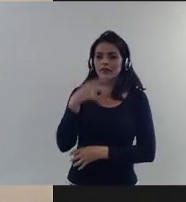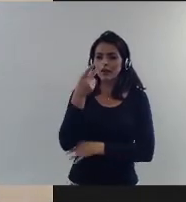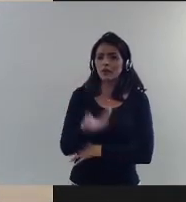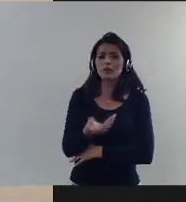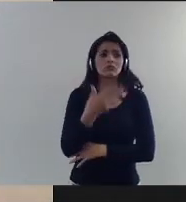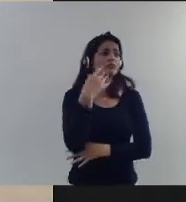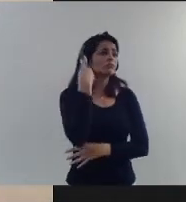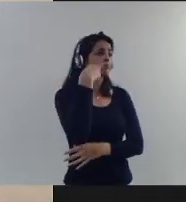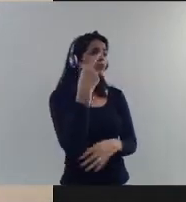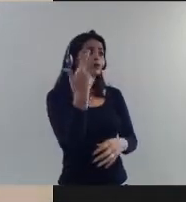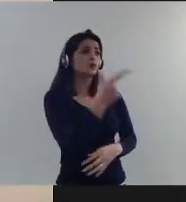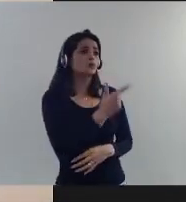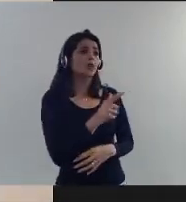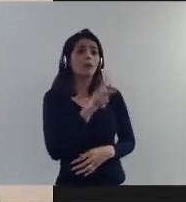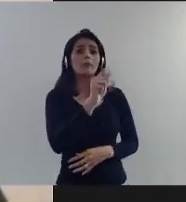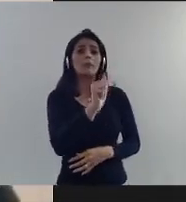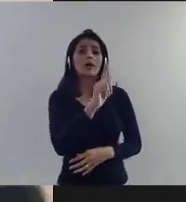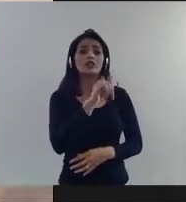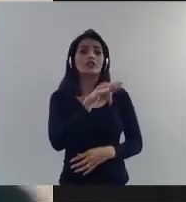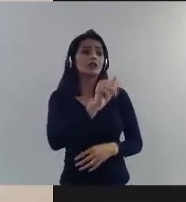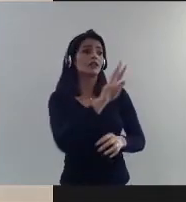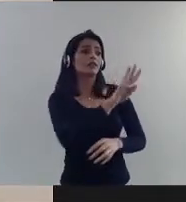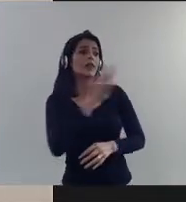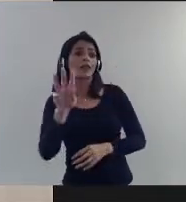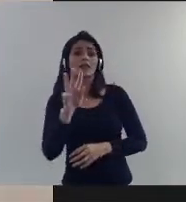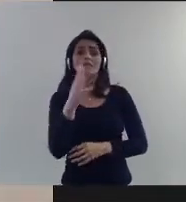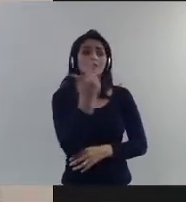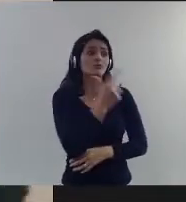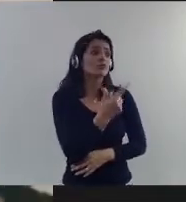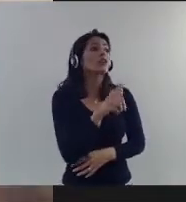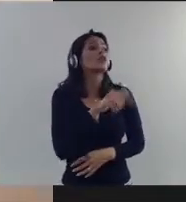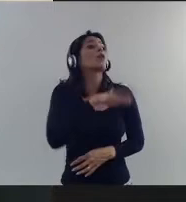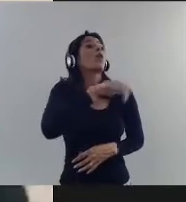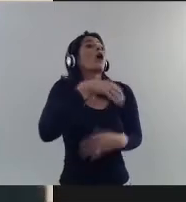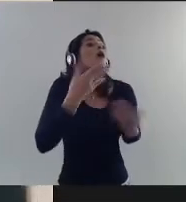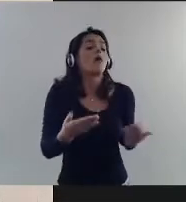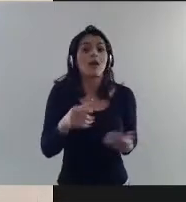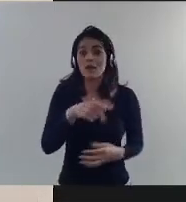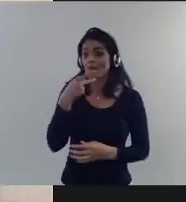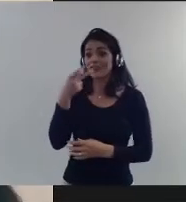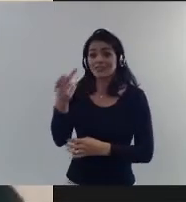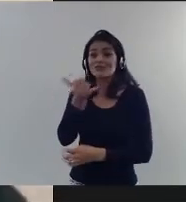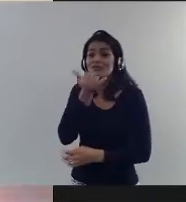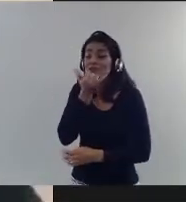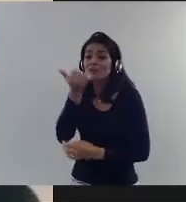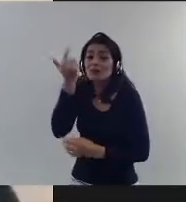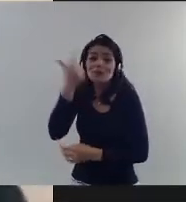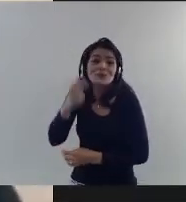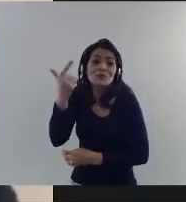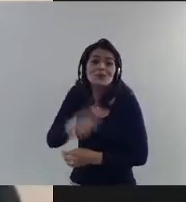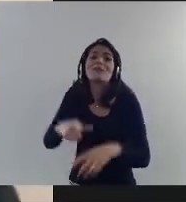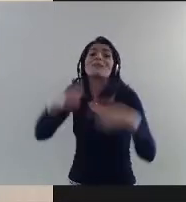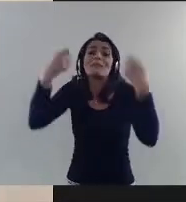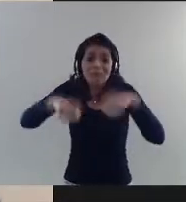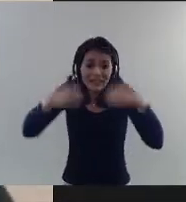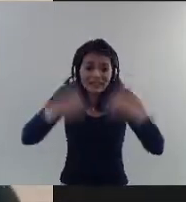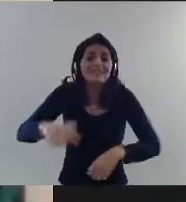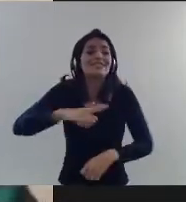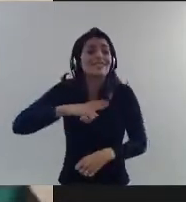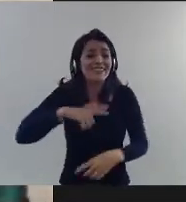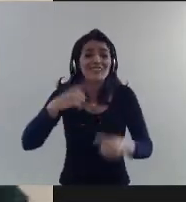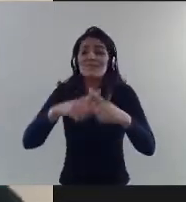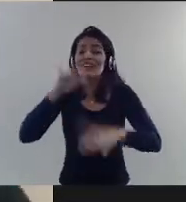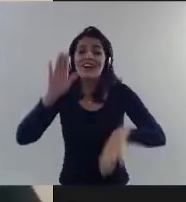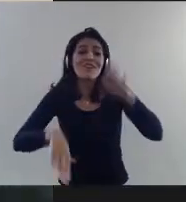que não tem página, doutor, eu não tenho, mas eu preciso ter, porque de vez em quando eu vejo os